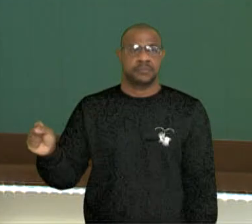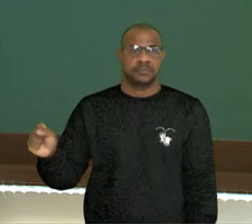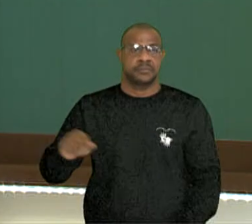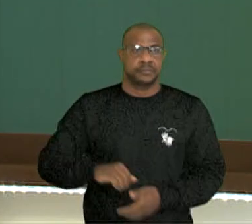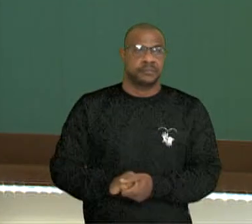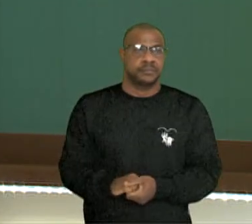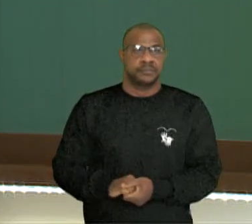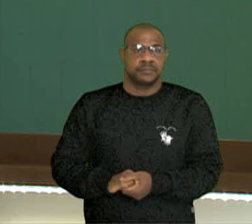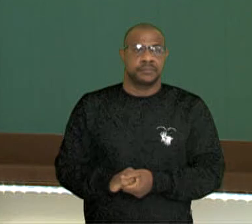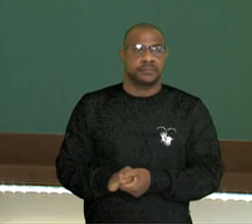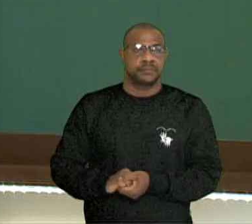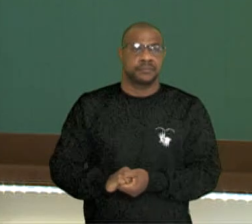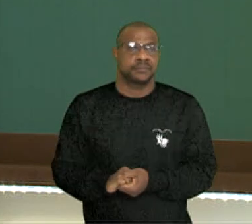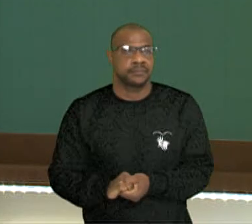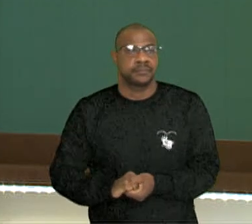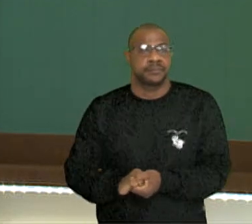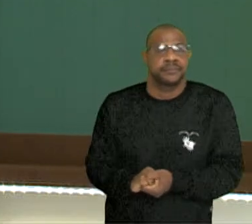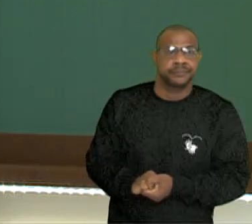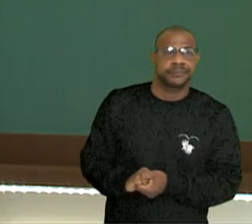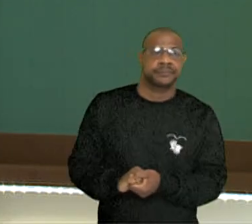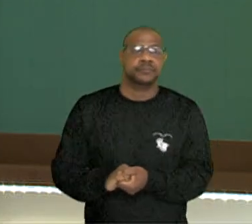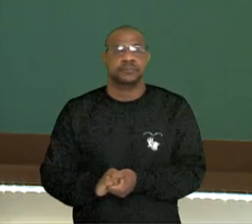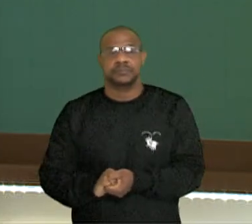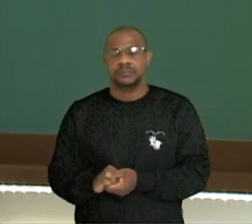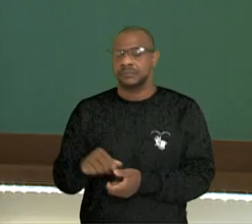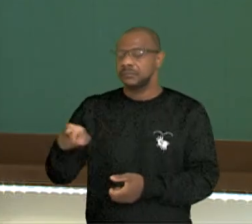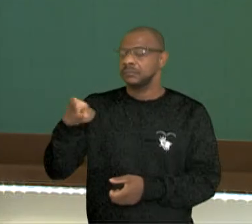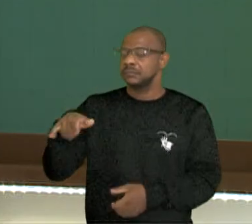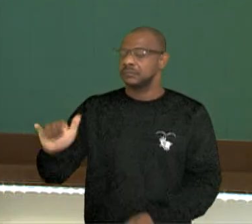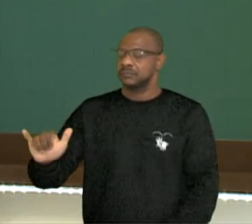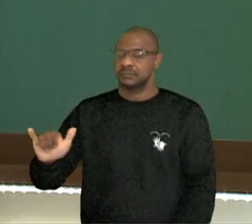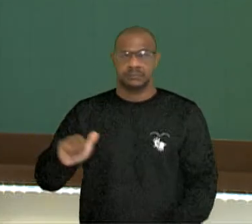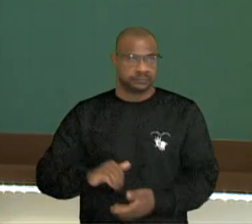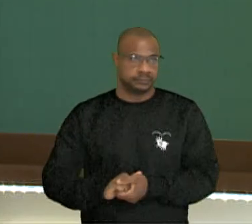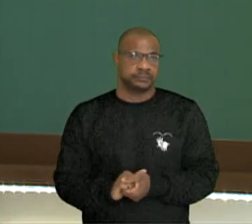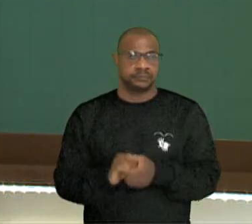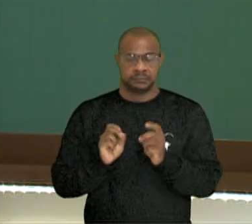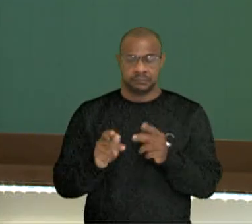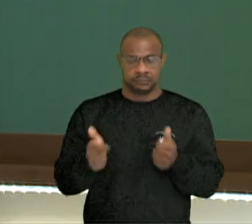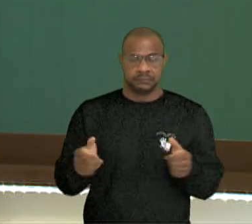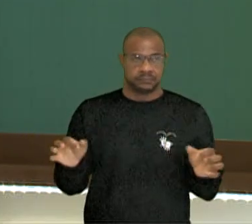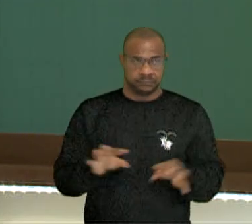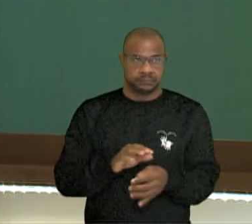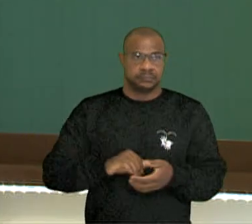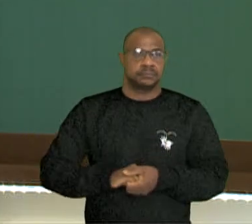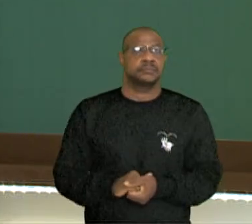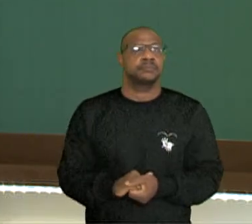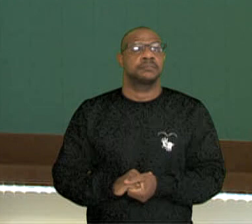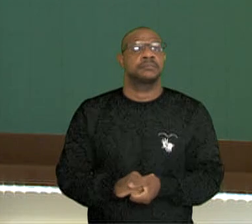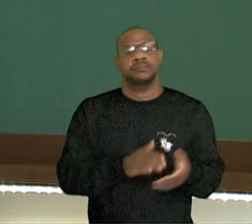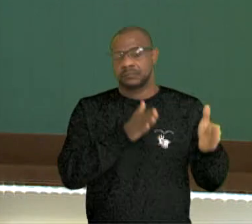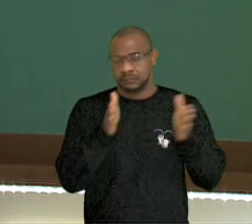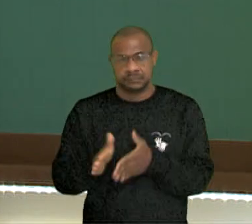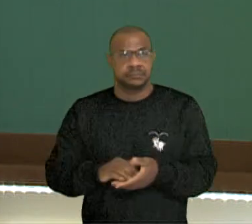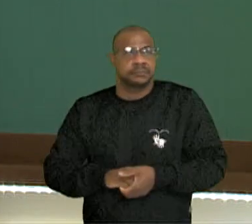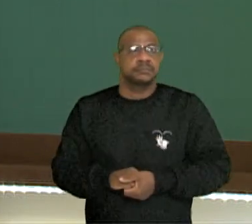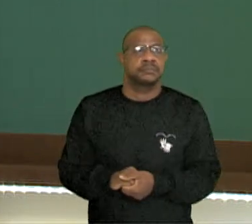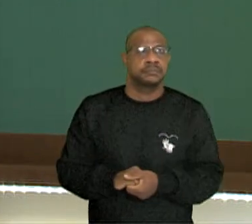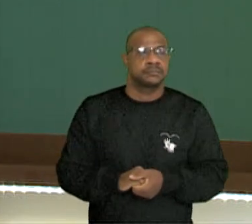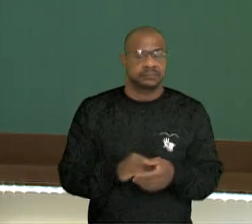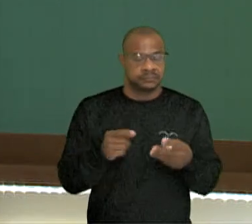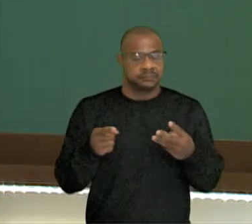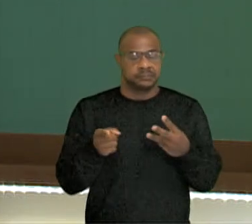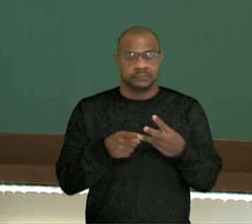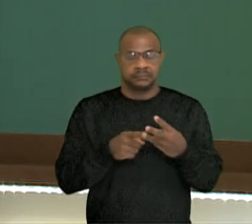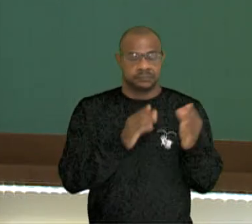escrever grudadinhas. X vezes y, xy. Feito o segundo passo. E agora, professora? Agora você